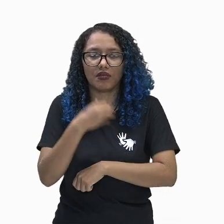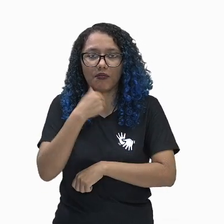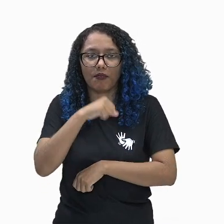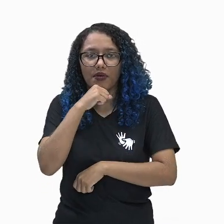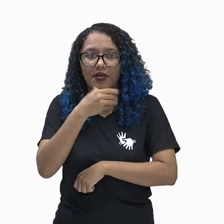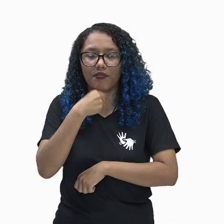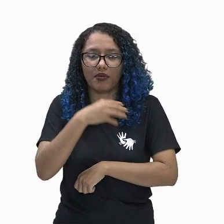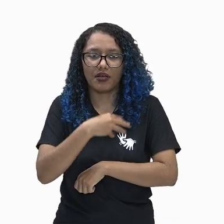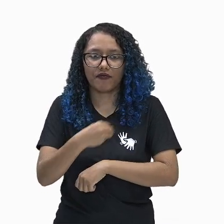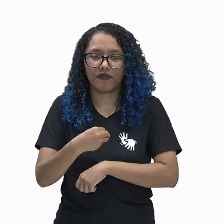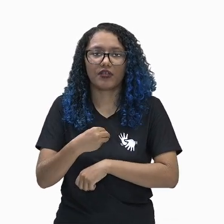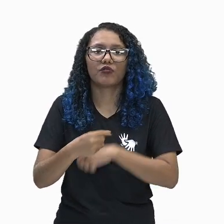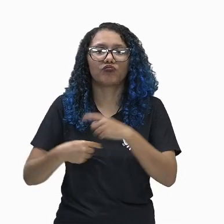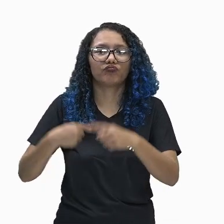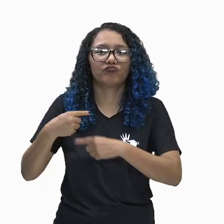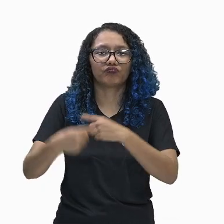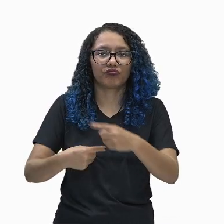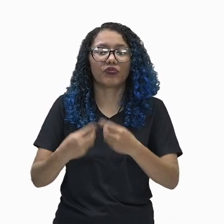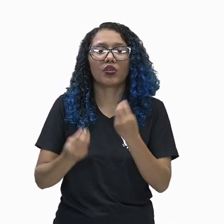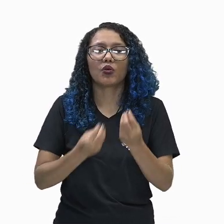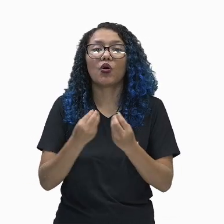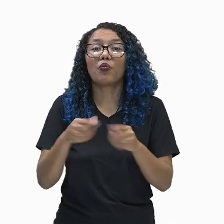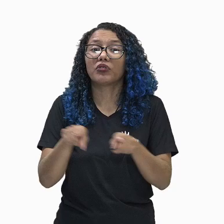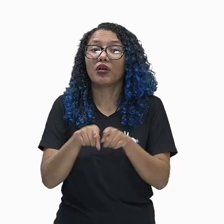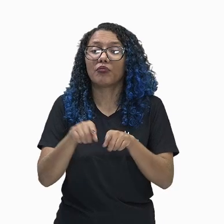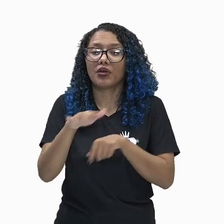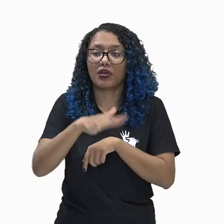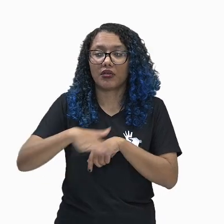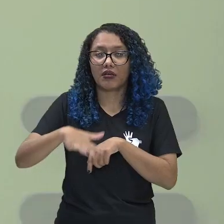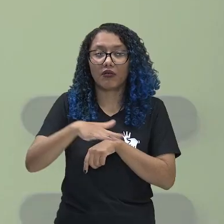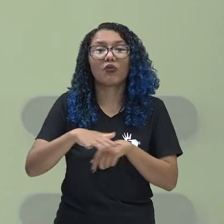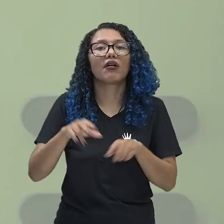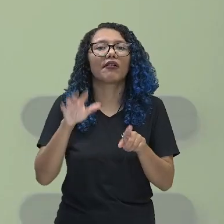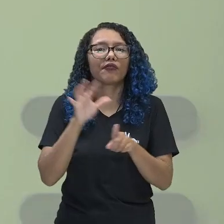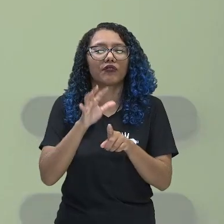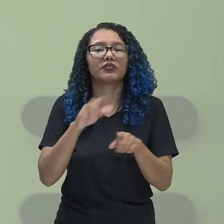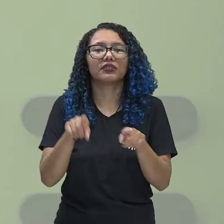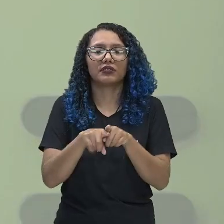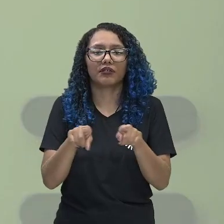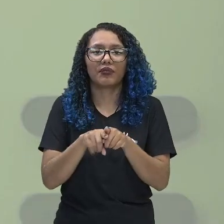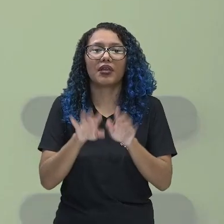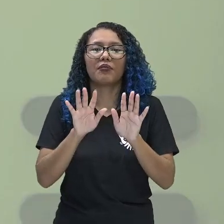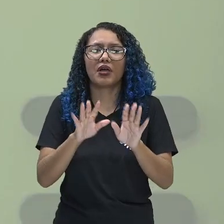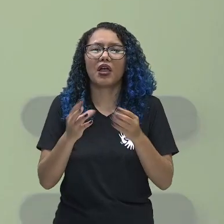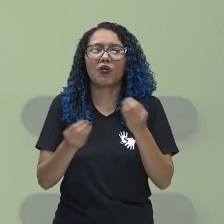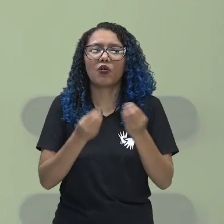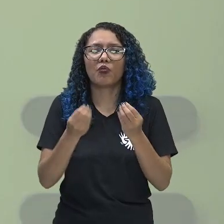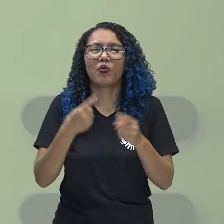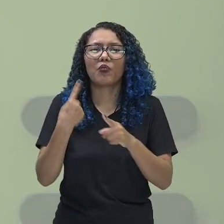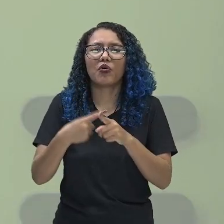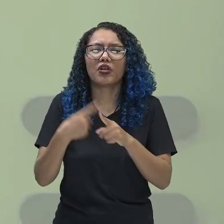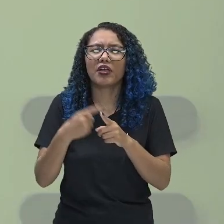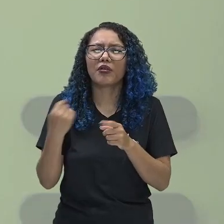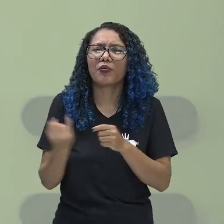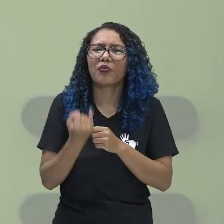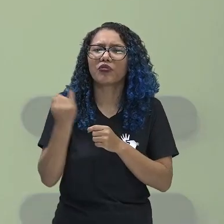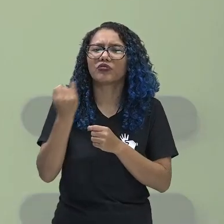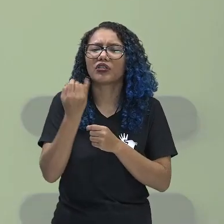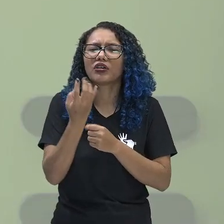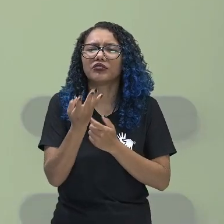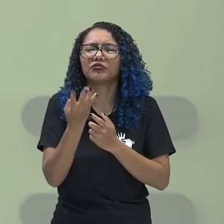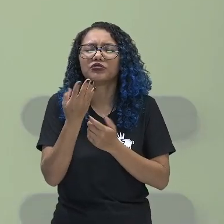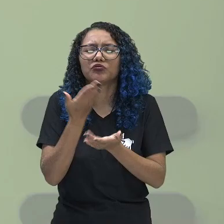ambiente também pode influenciar nessa característica. Mas qual a importância de se estudar